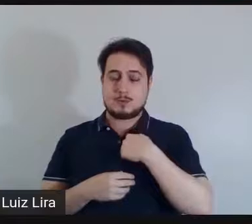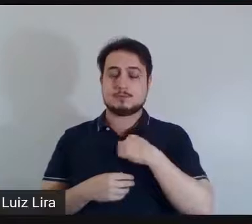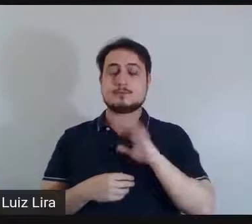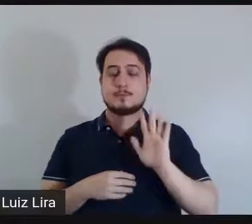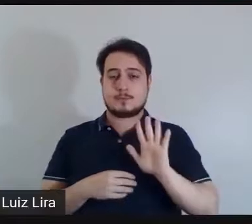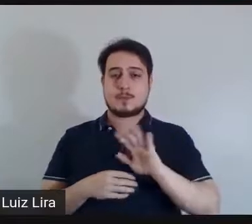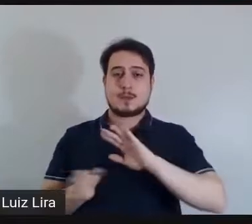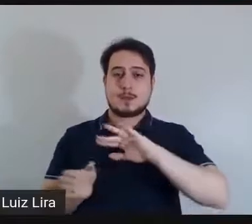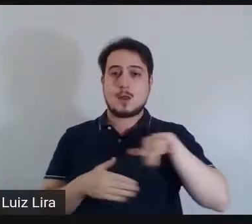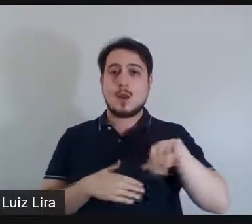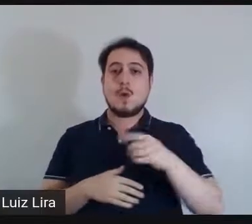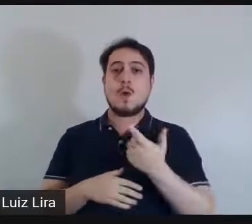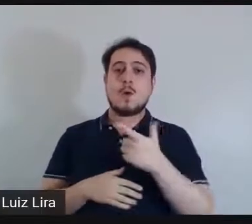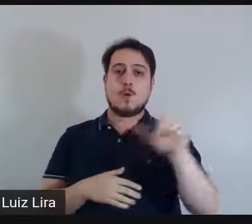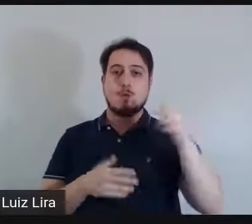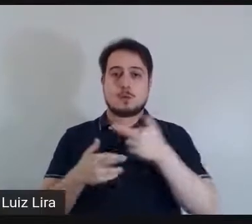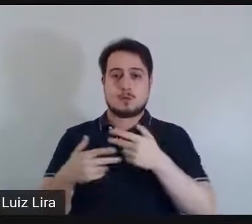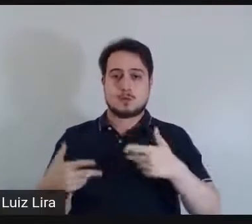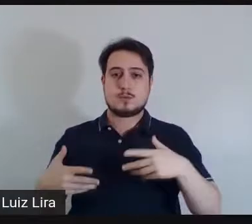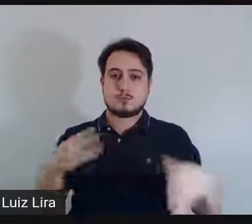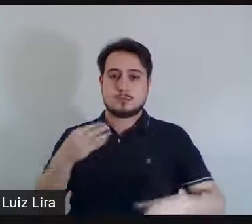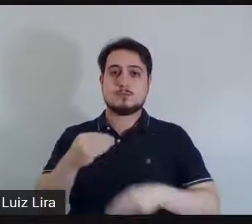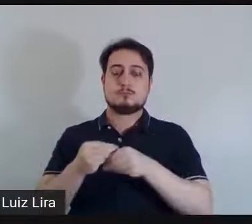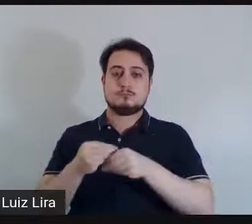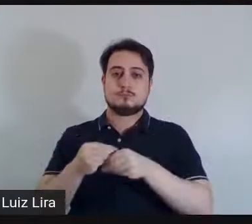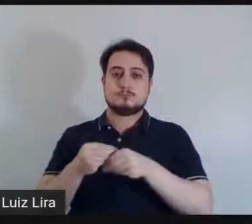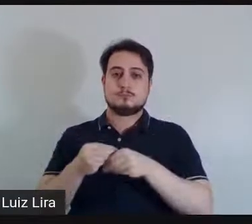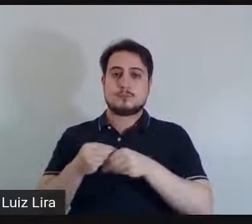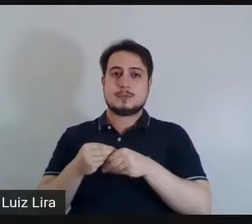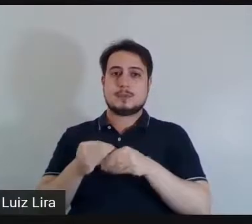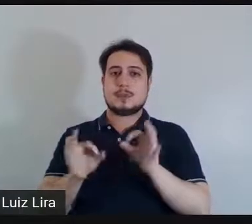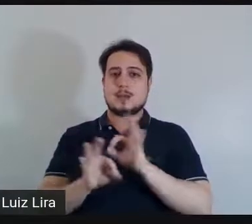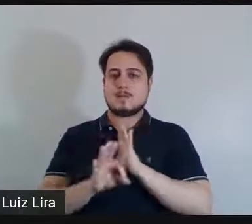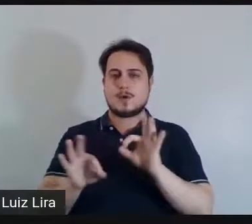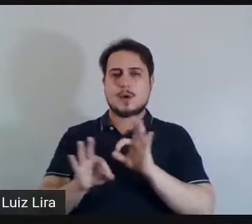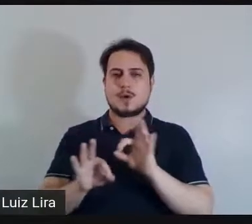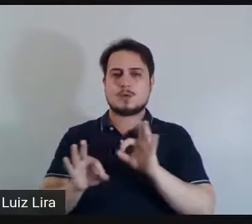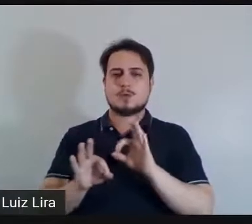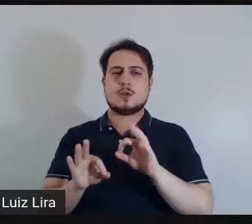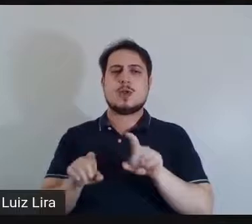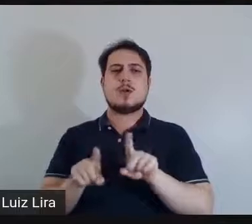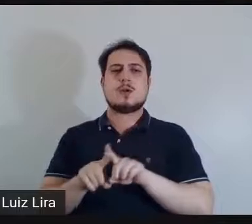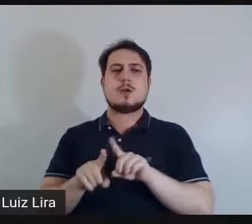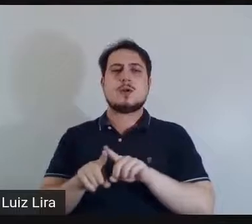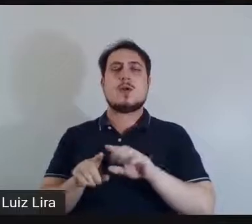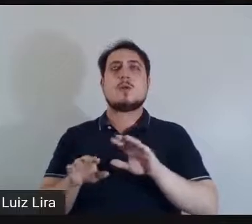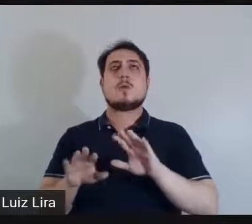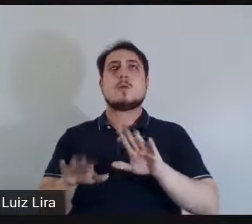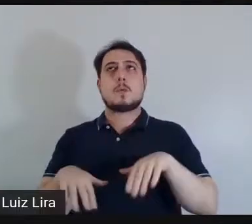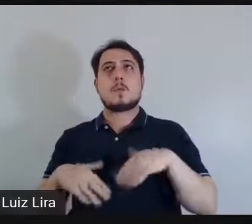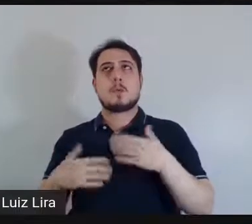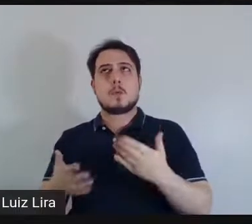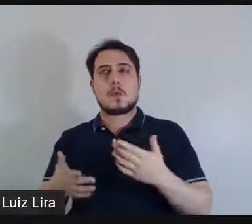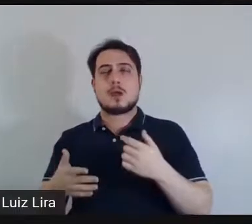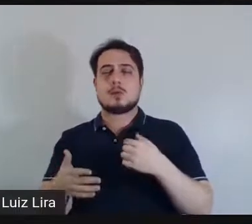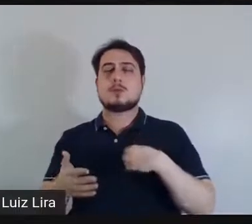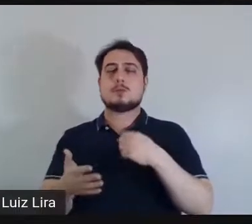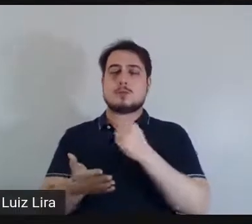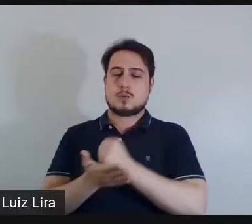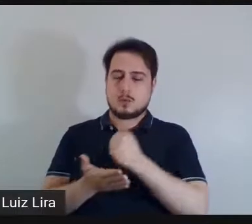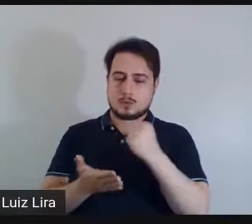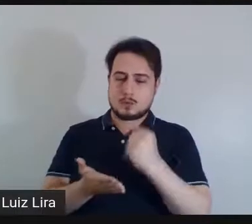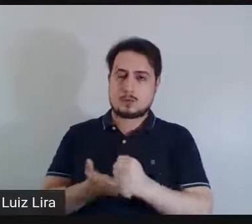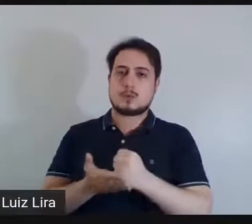E outro ponto que eu vou complementar a fala dele, que ficou ótima, excelente, é o caso assim, quando eu acho que os contratos terão que ser revistos,